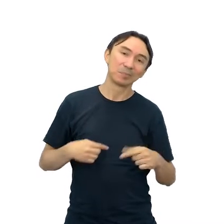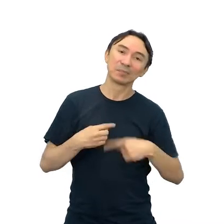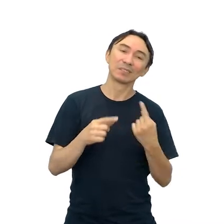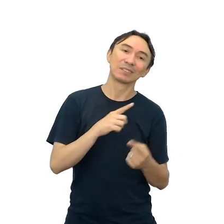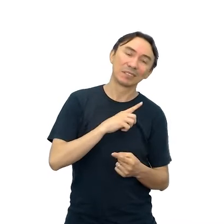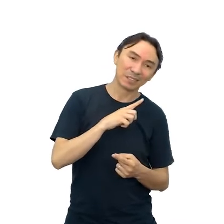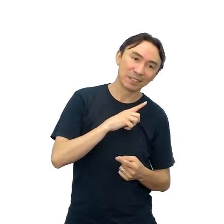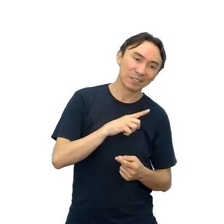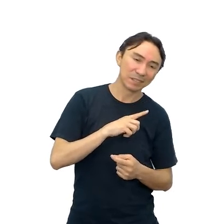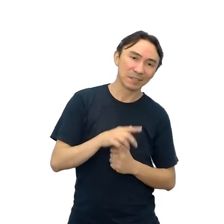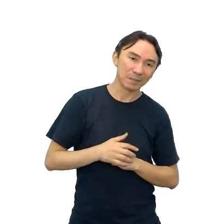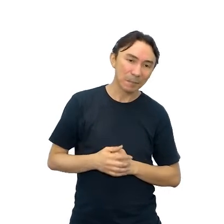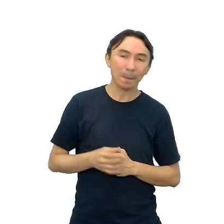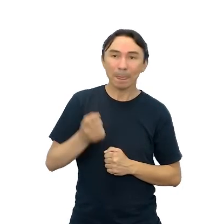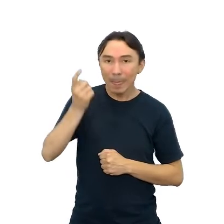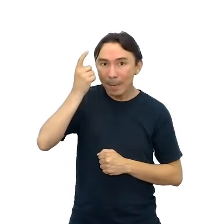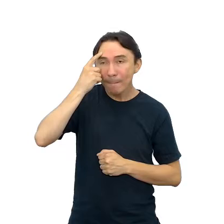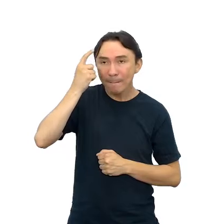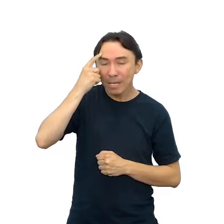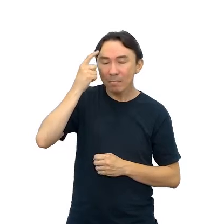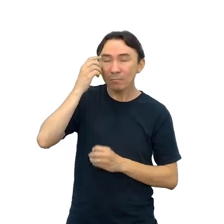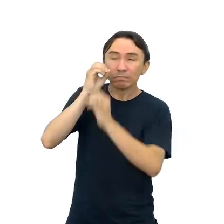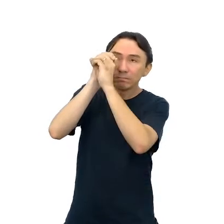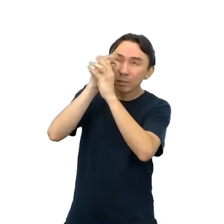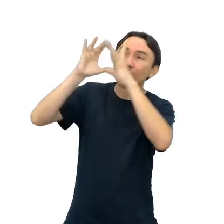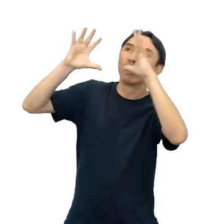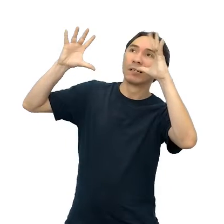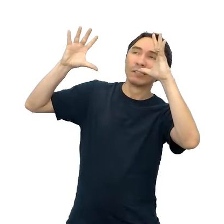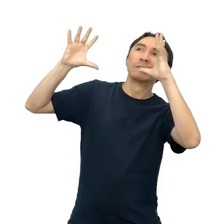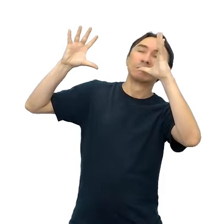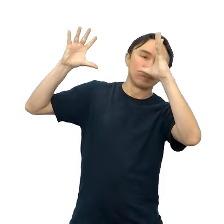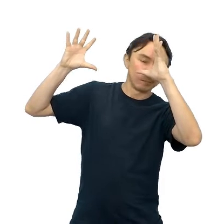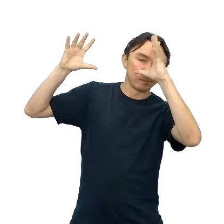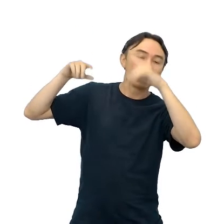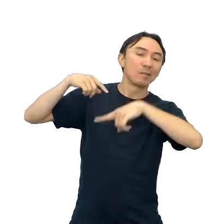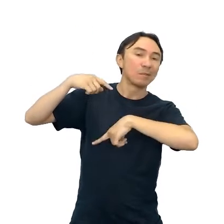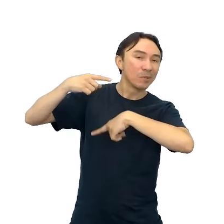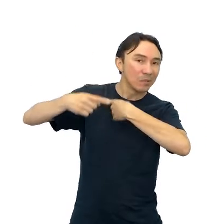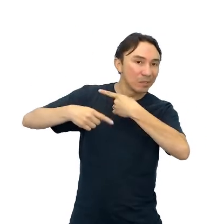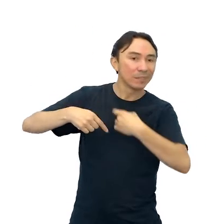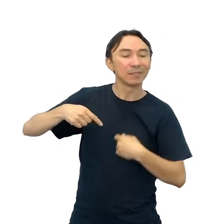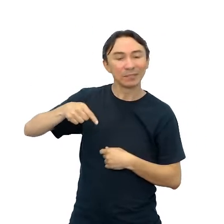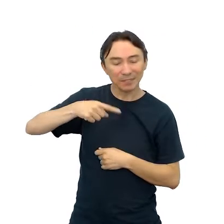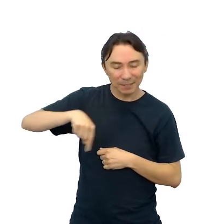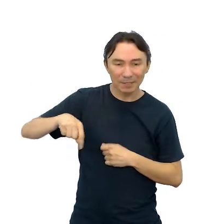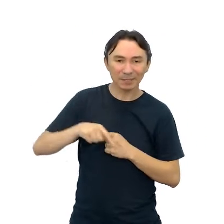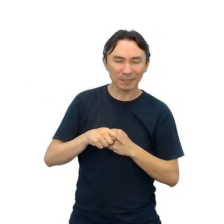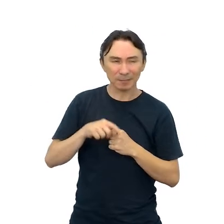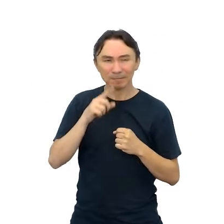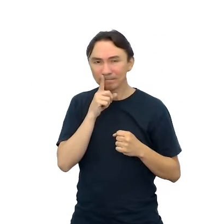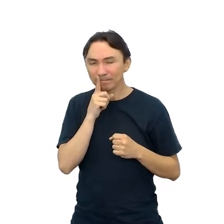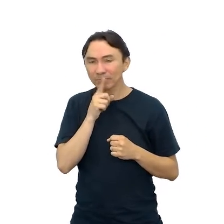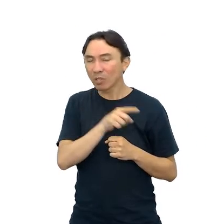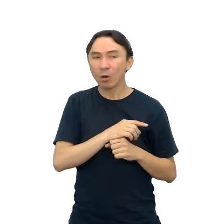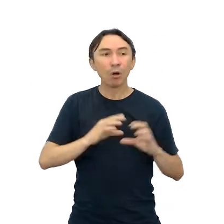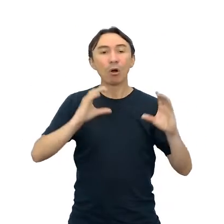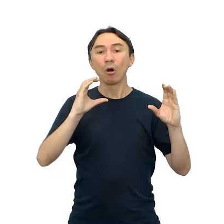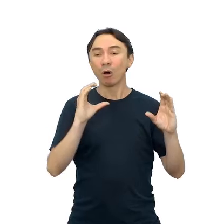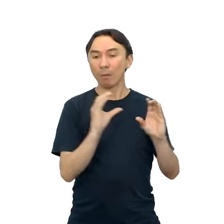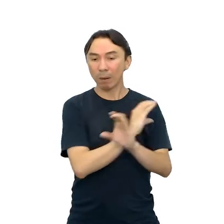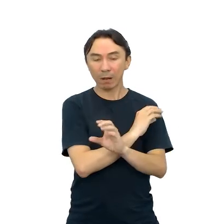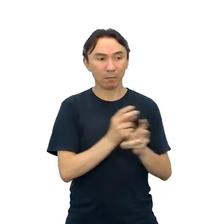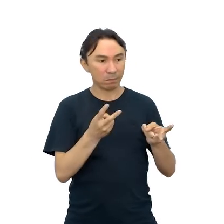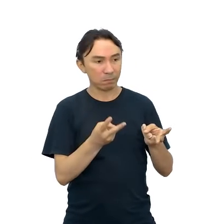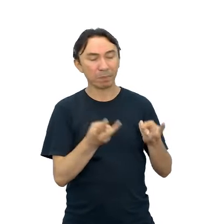mental. Dessa formação da imagem mental, nós passamos pela percepção do todo, nós enxergamos esse